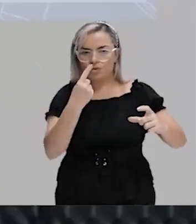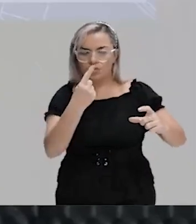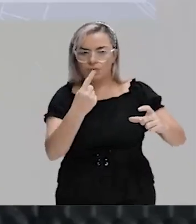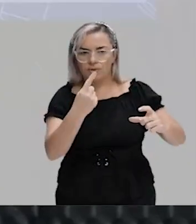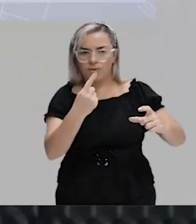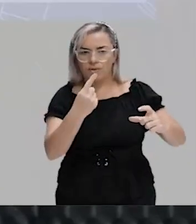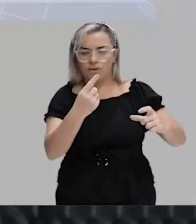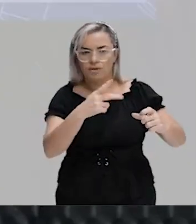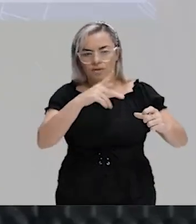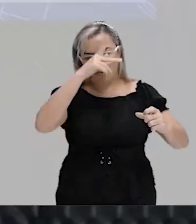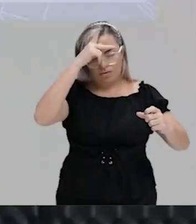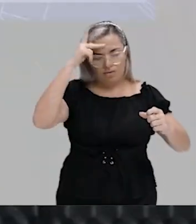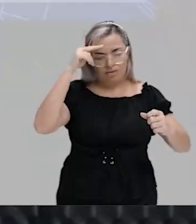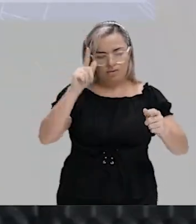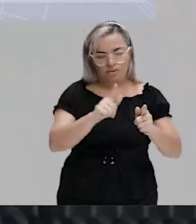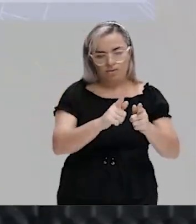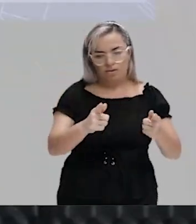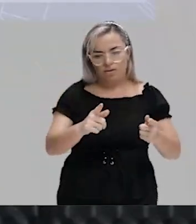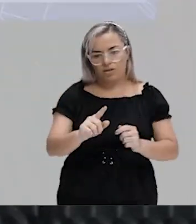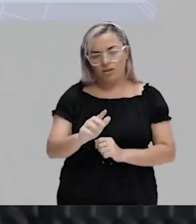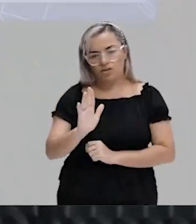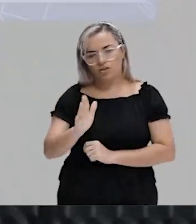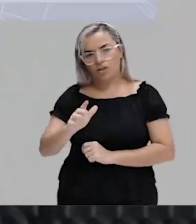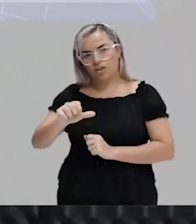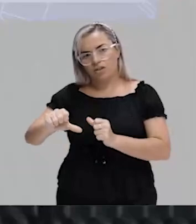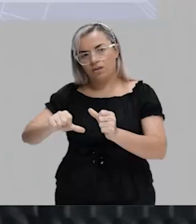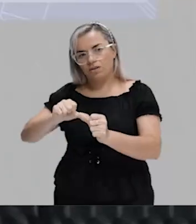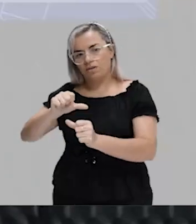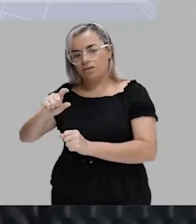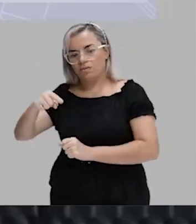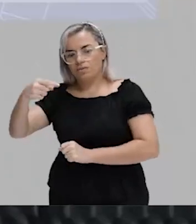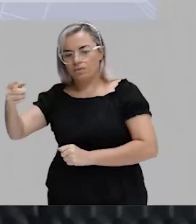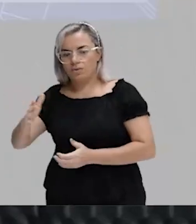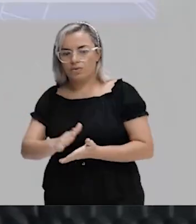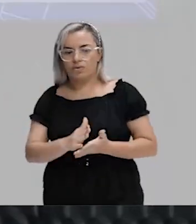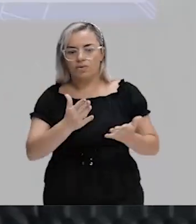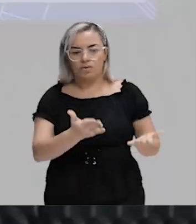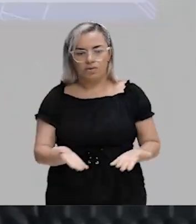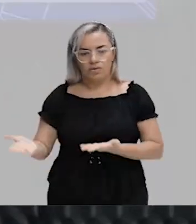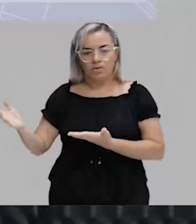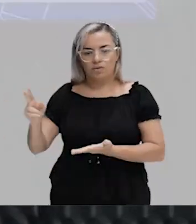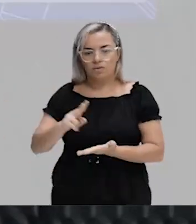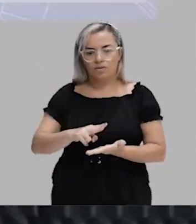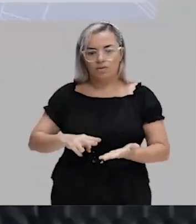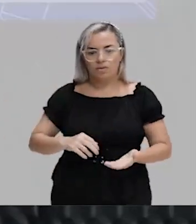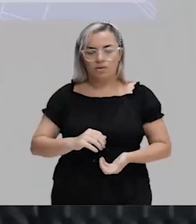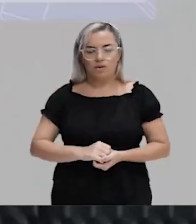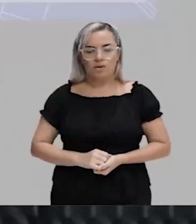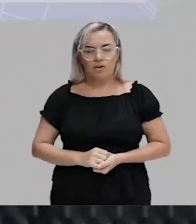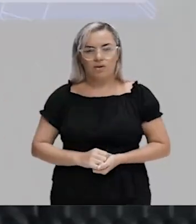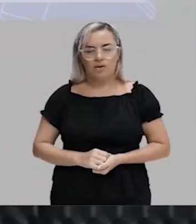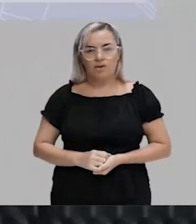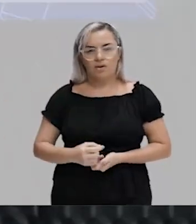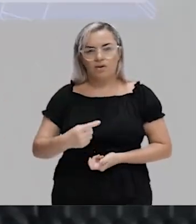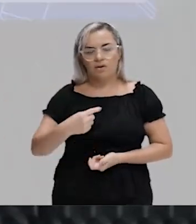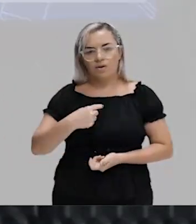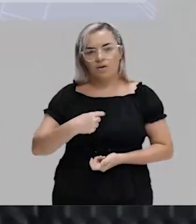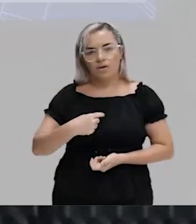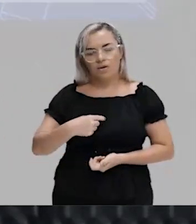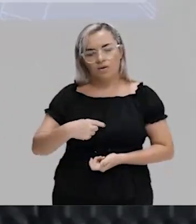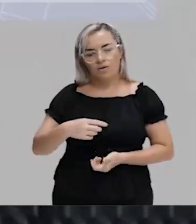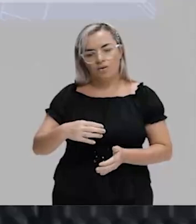outra pessoa gramatical que não tem nada a ver, né? Ó, eu voltei, primeira pessoa do singular.